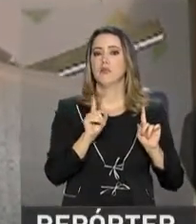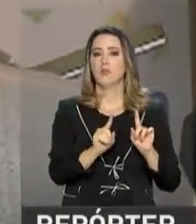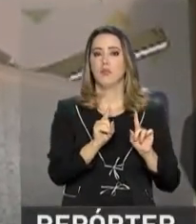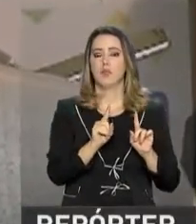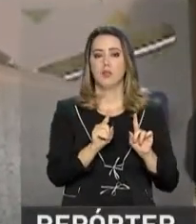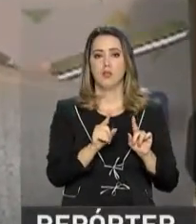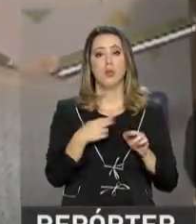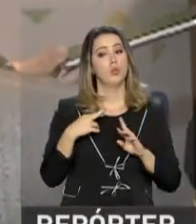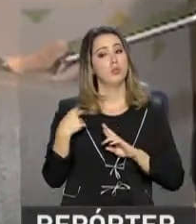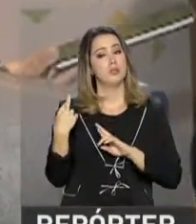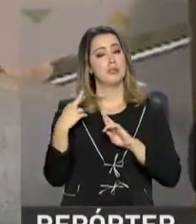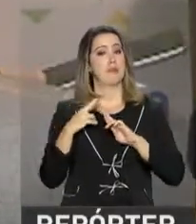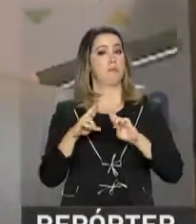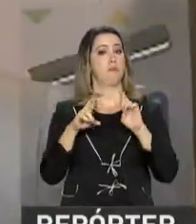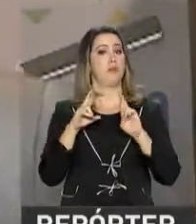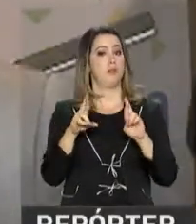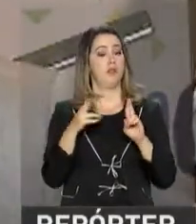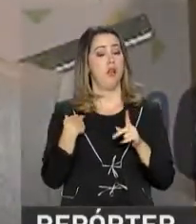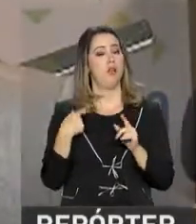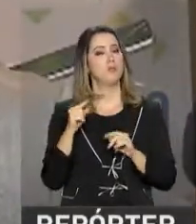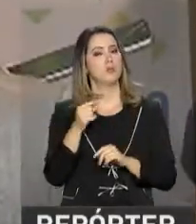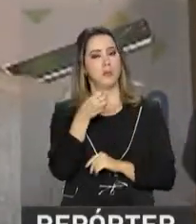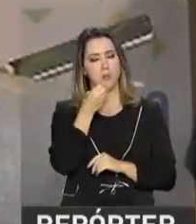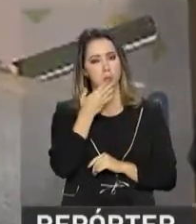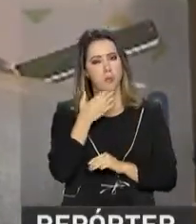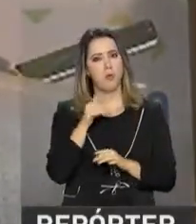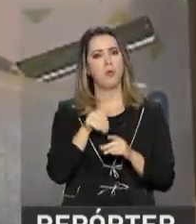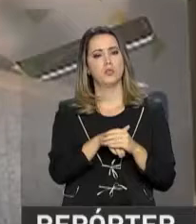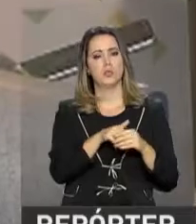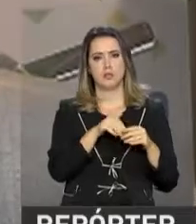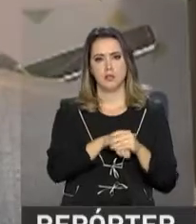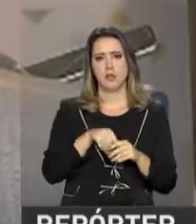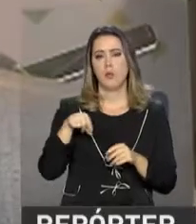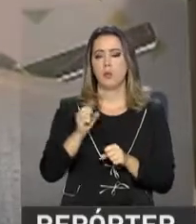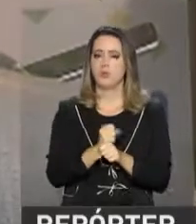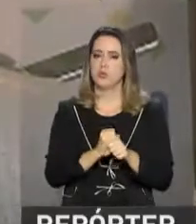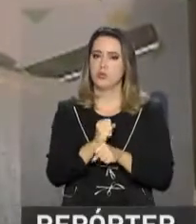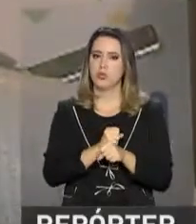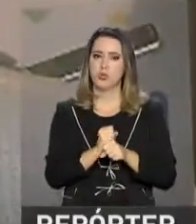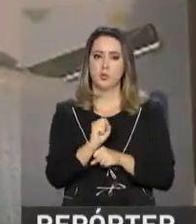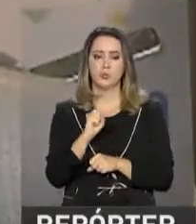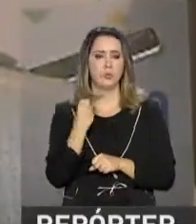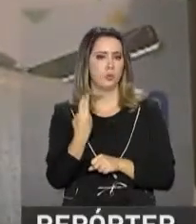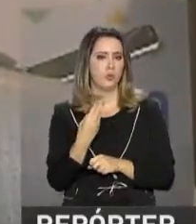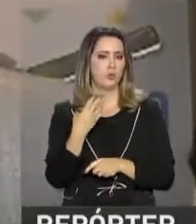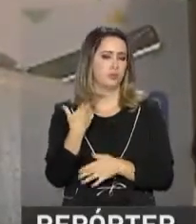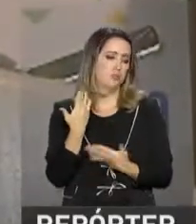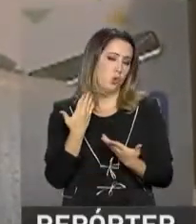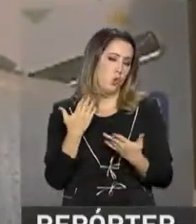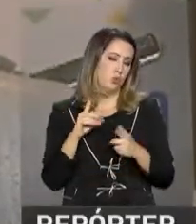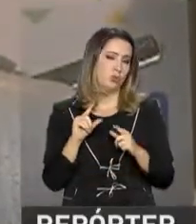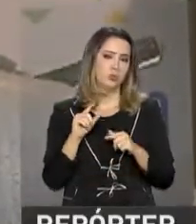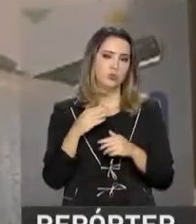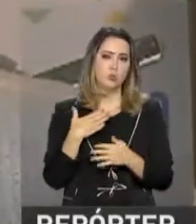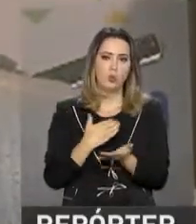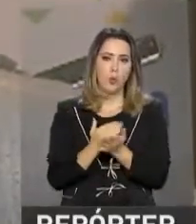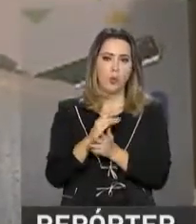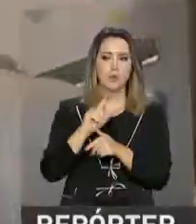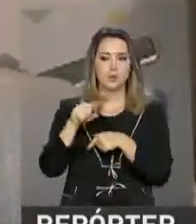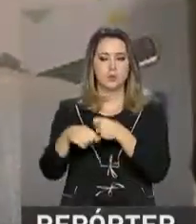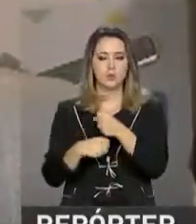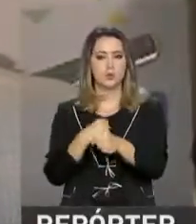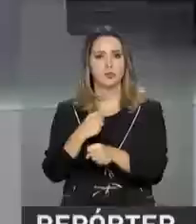O que se espera, é uma expectativa, que tenha uma boa possibilidade de ser votado esse ano ou uma hipótese menor no início da